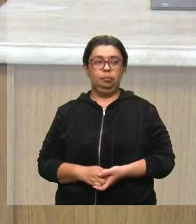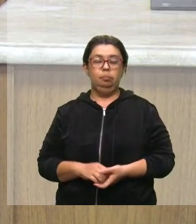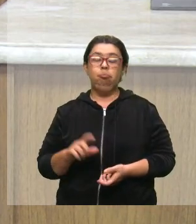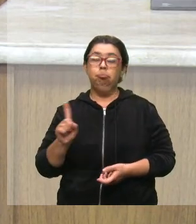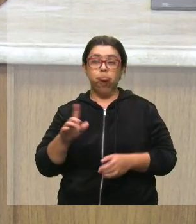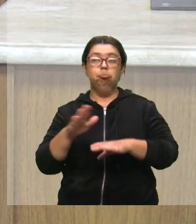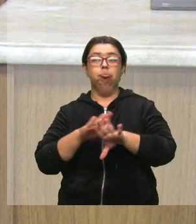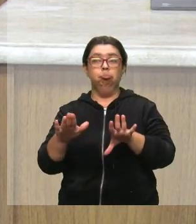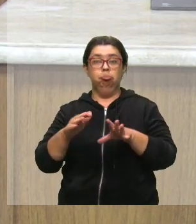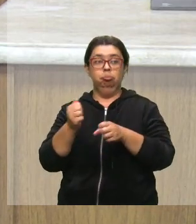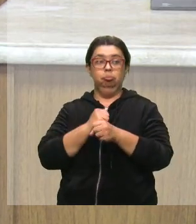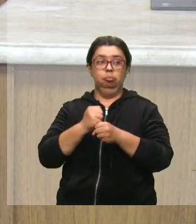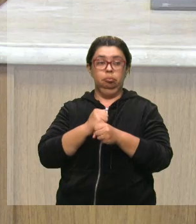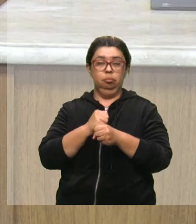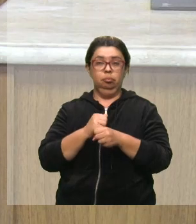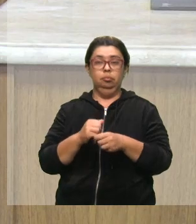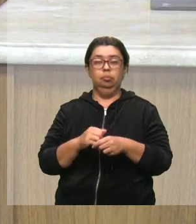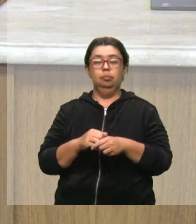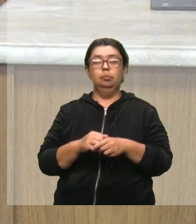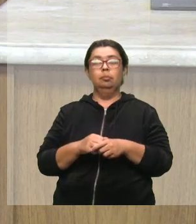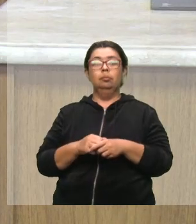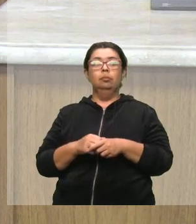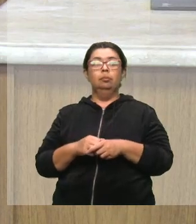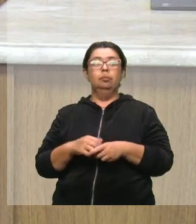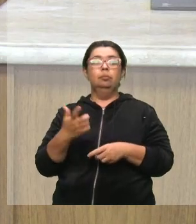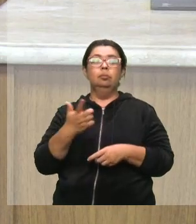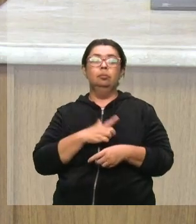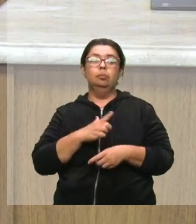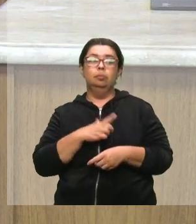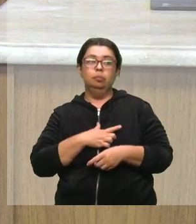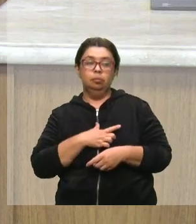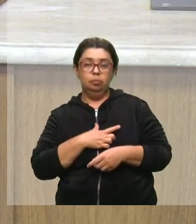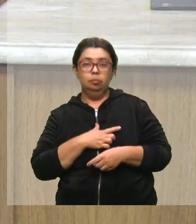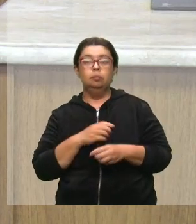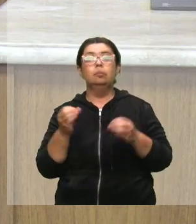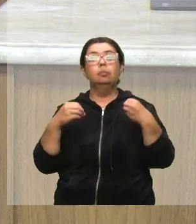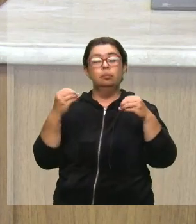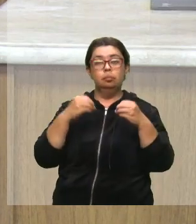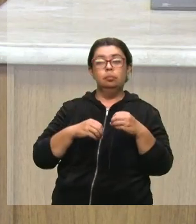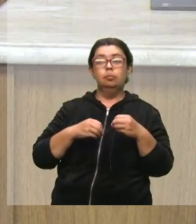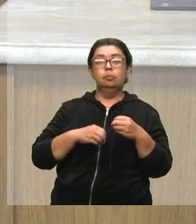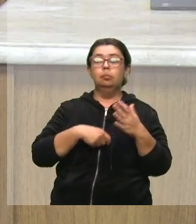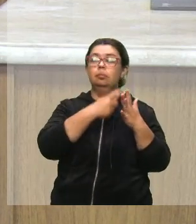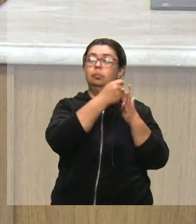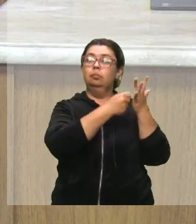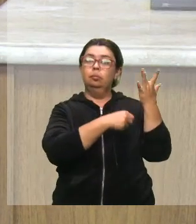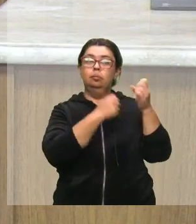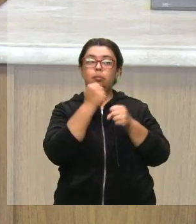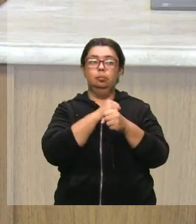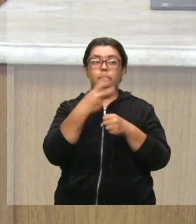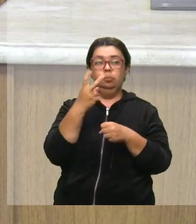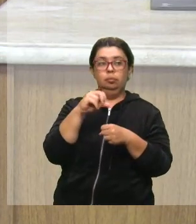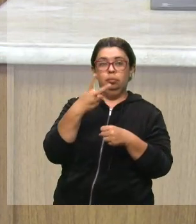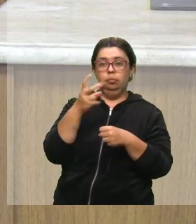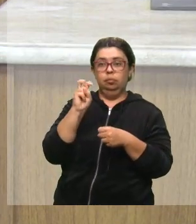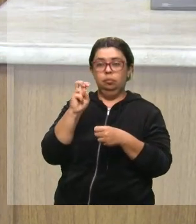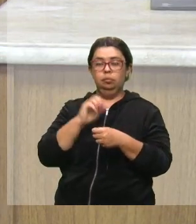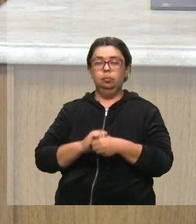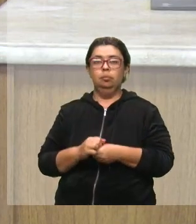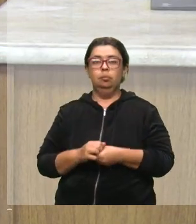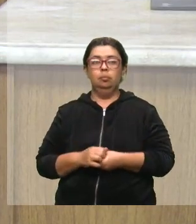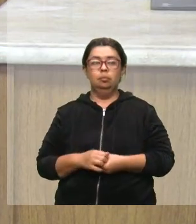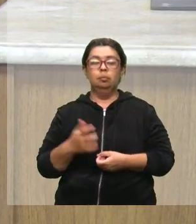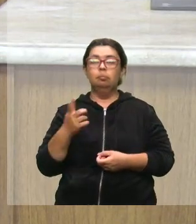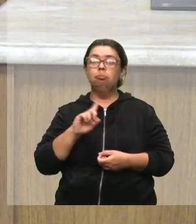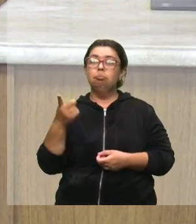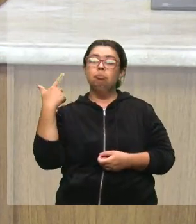vai passar como reza a pagar, por isso não tem previsão no orçamento para 2025. Tá? O contrato vai ficar empenhado. Se não